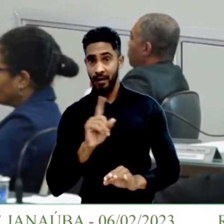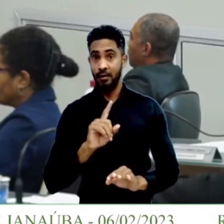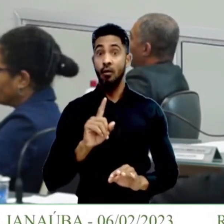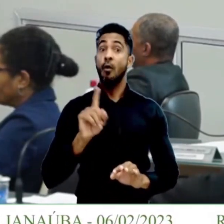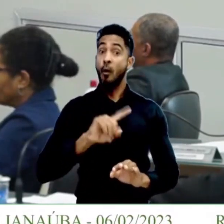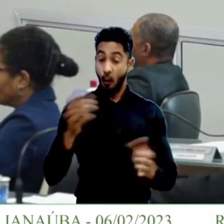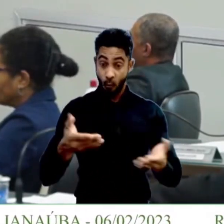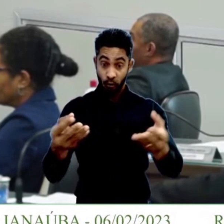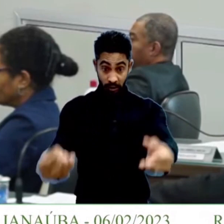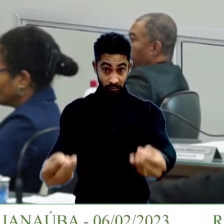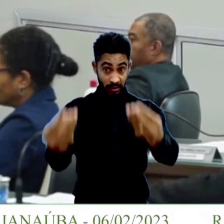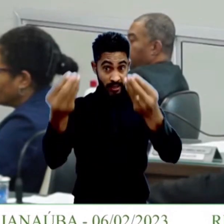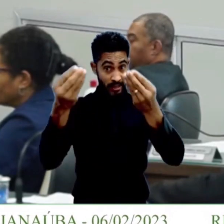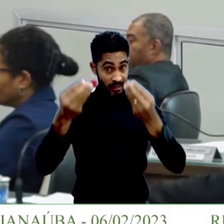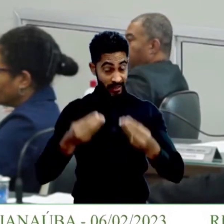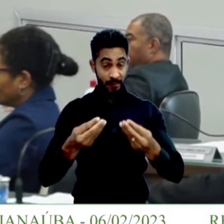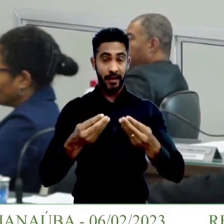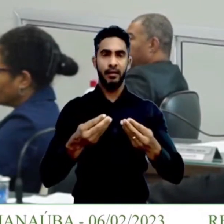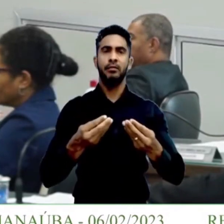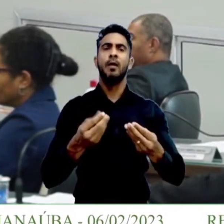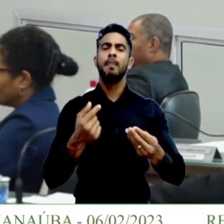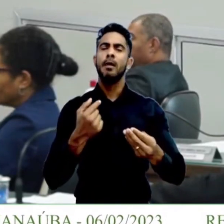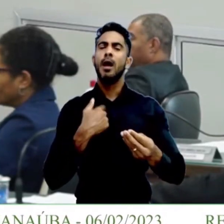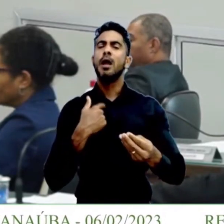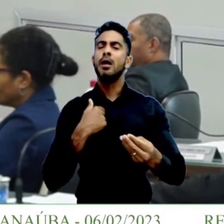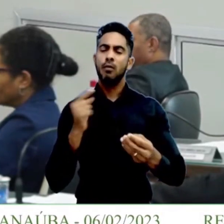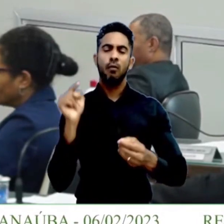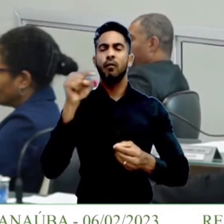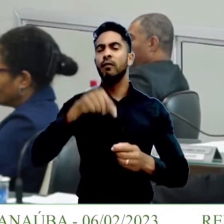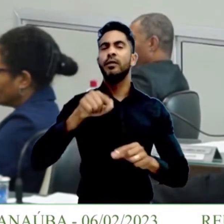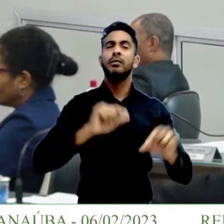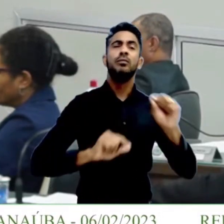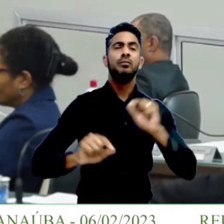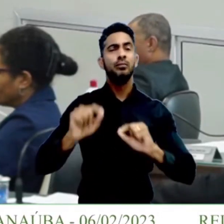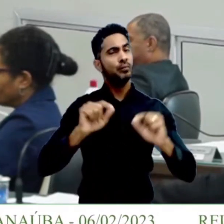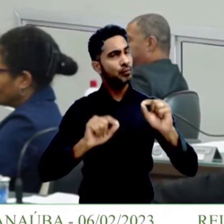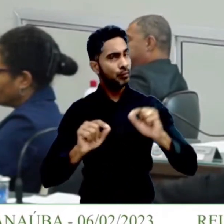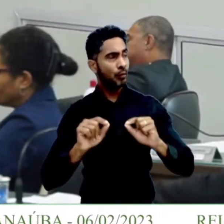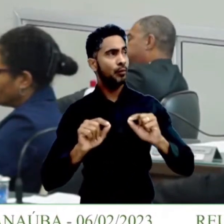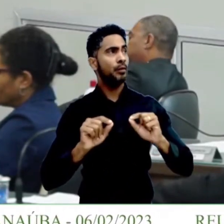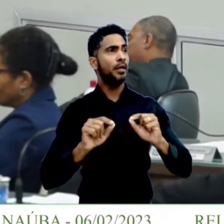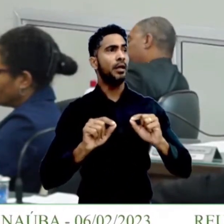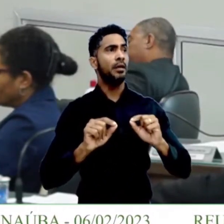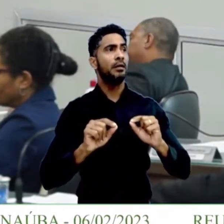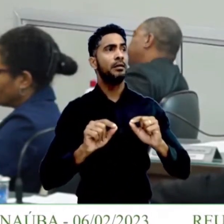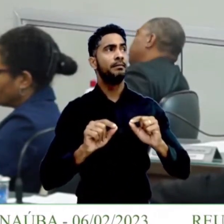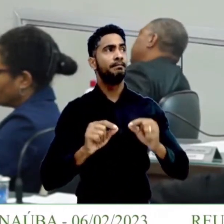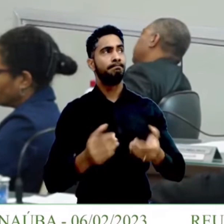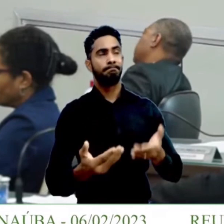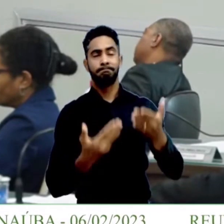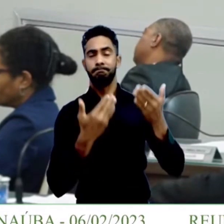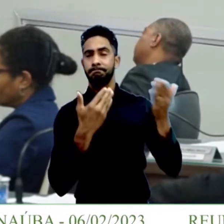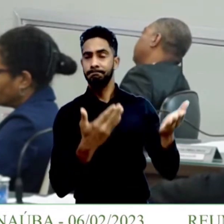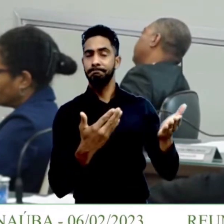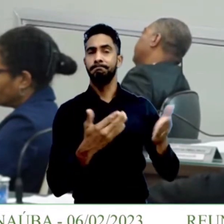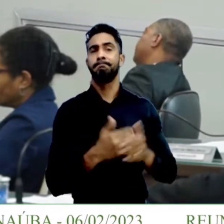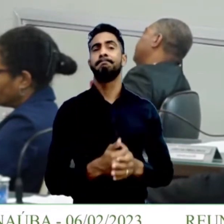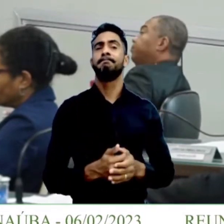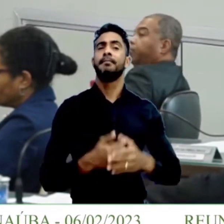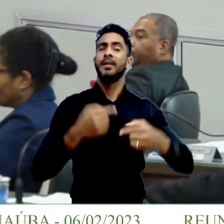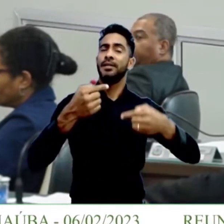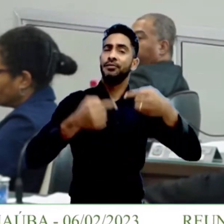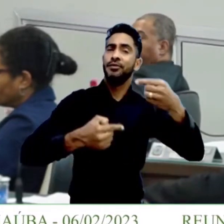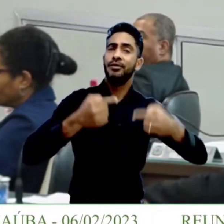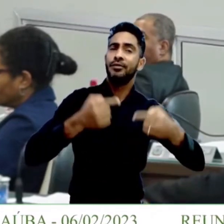estamos recebendo. O motivo da minha inscrição aqui para a tribuna é justamente esse. Nós